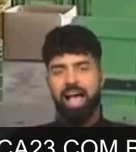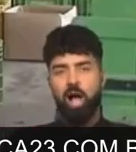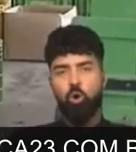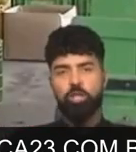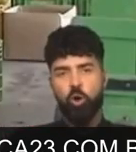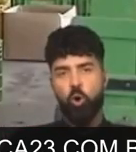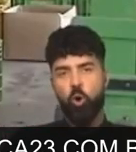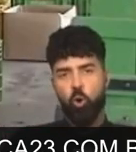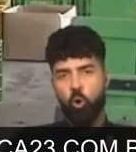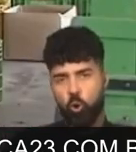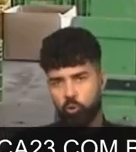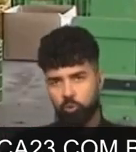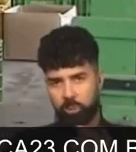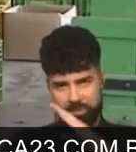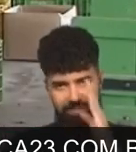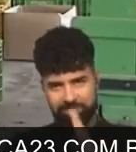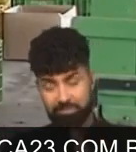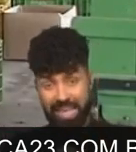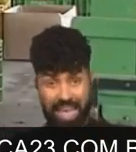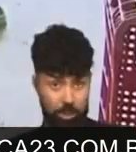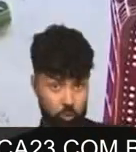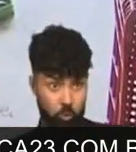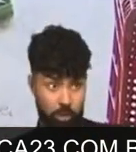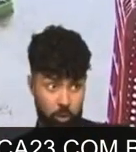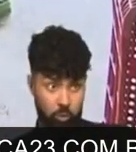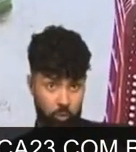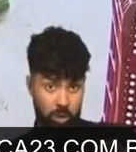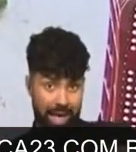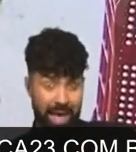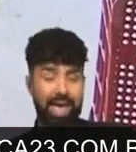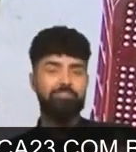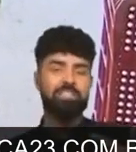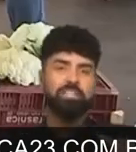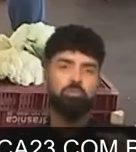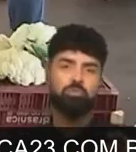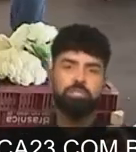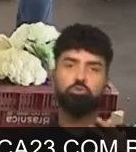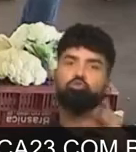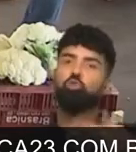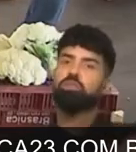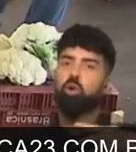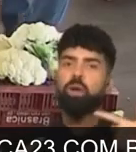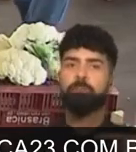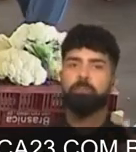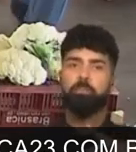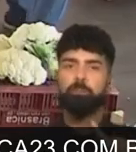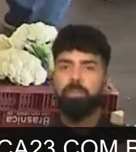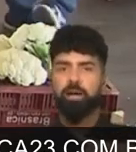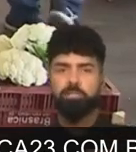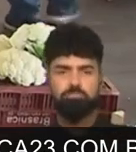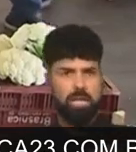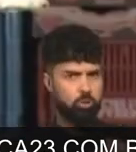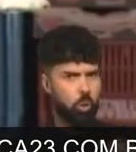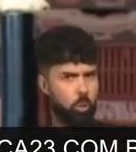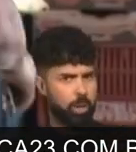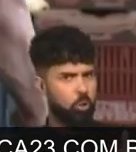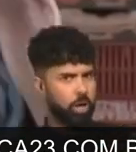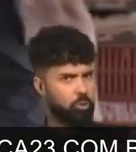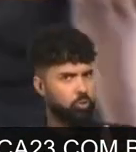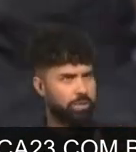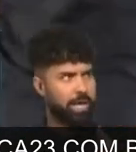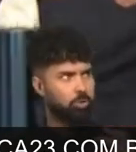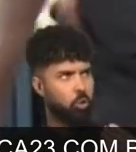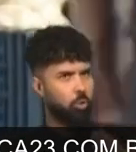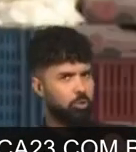O número representa 27% do total de empregos no país. O melhor resultado desde 2012, quando